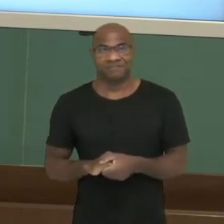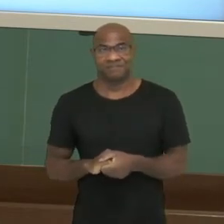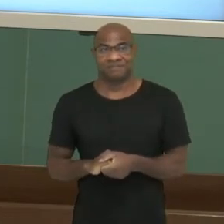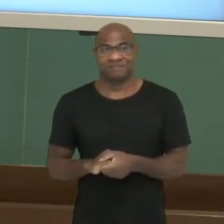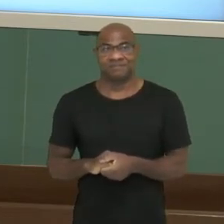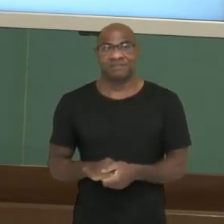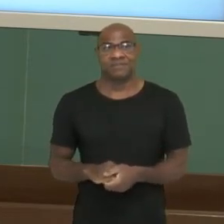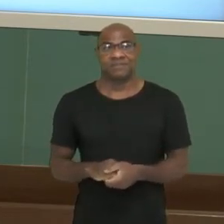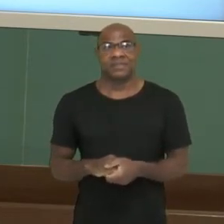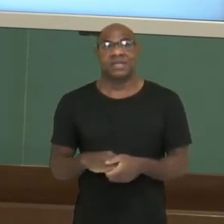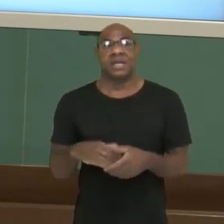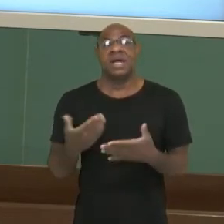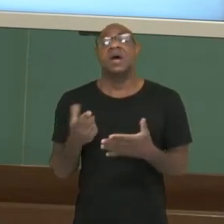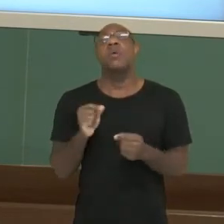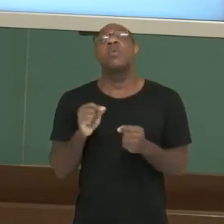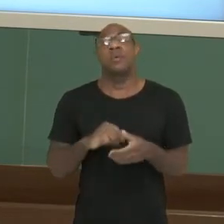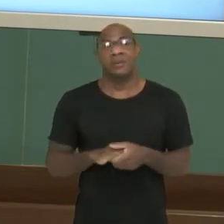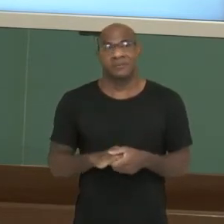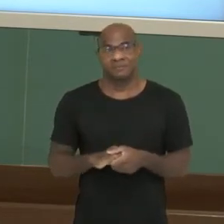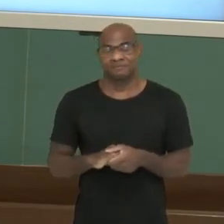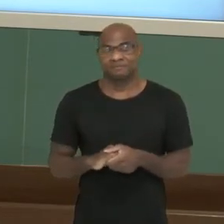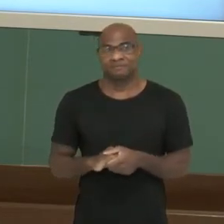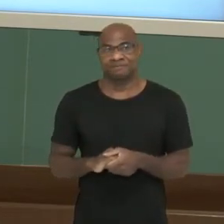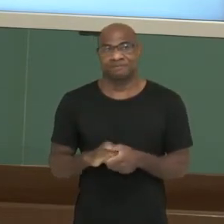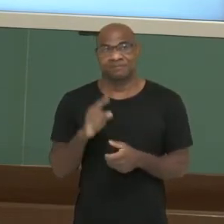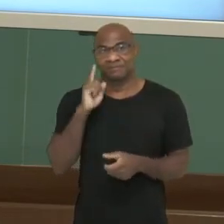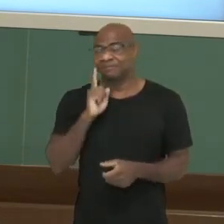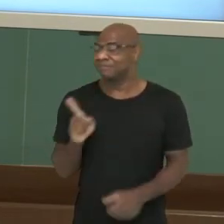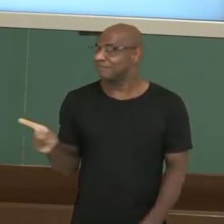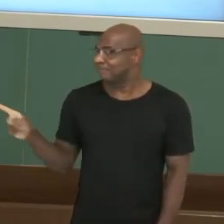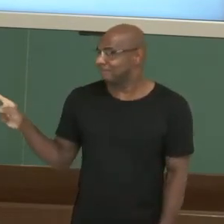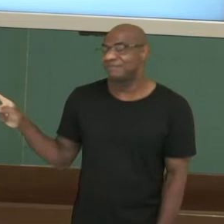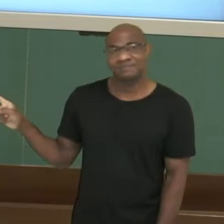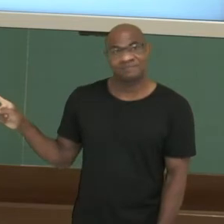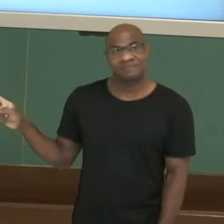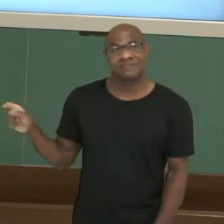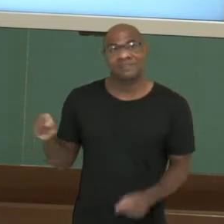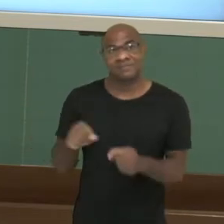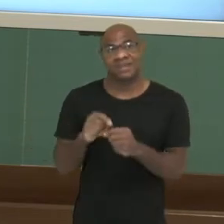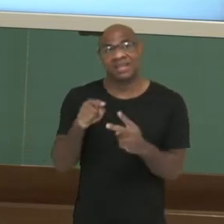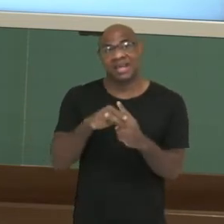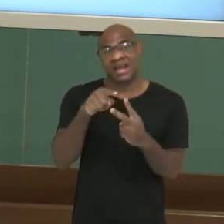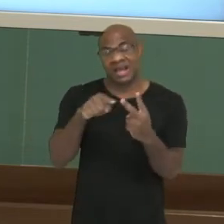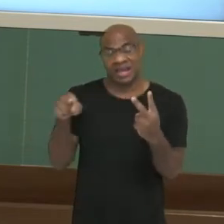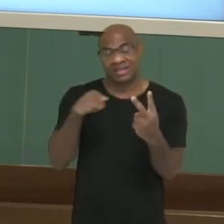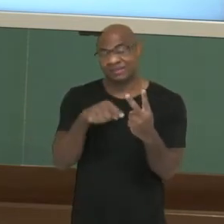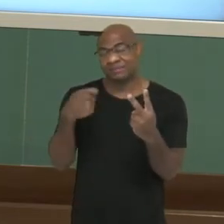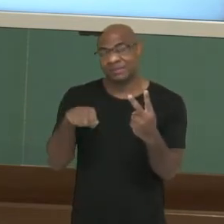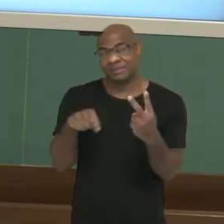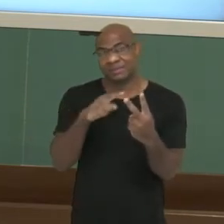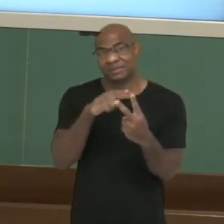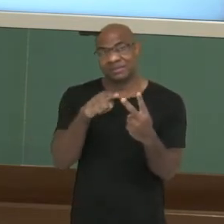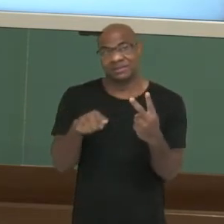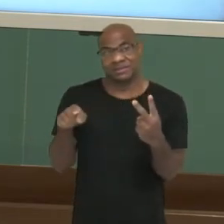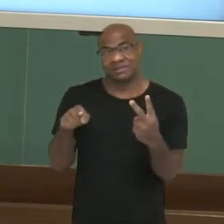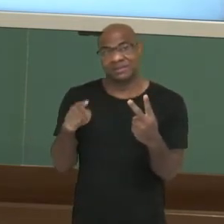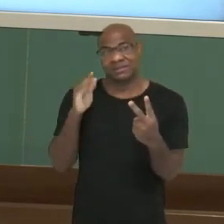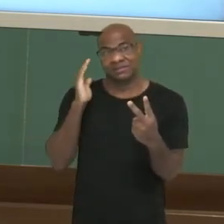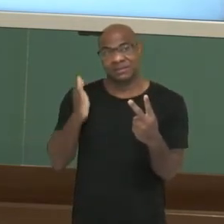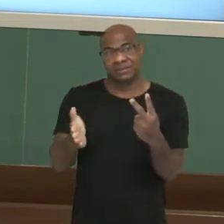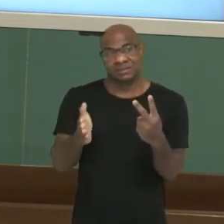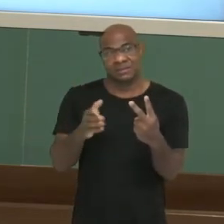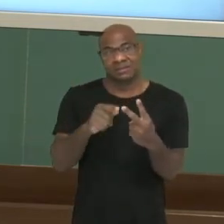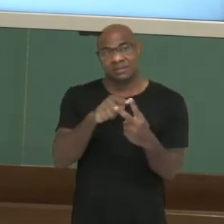1. E elevar a 1/4 é a mesma coisa que extrair a raiz quarta, ok? Por isso que a gente fala direto,